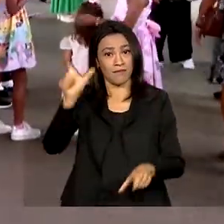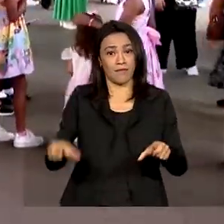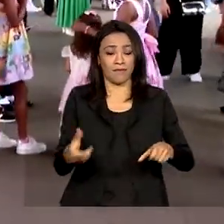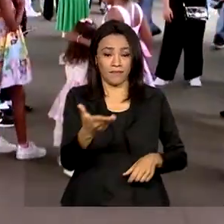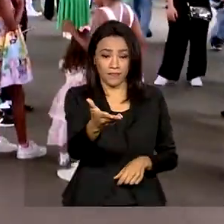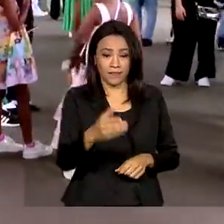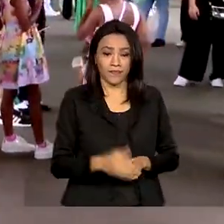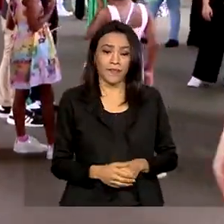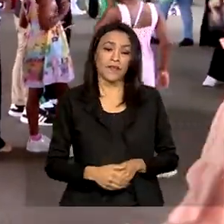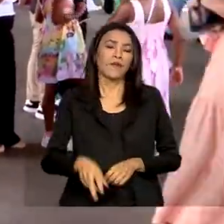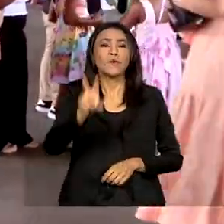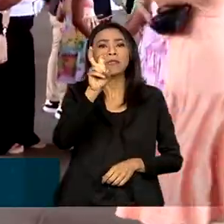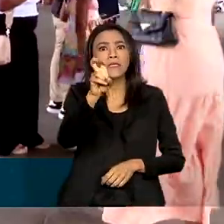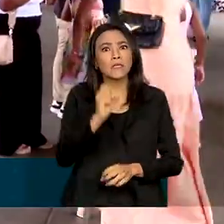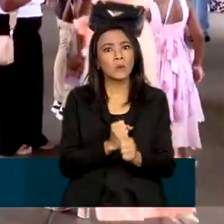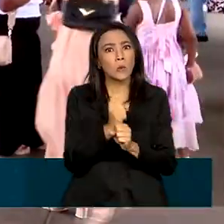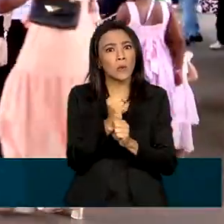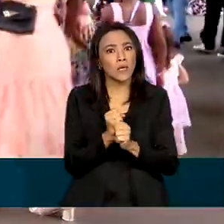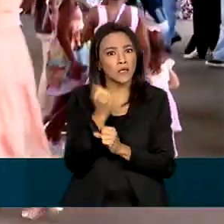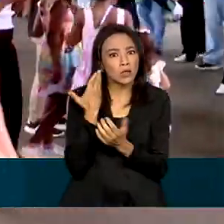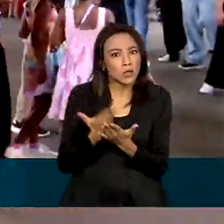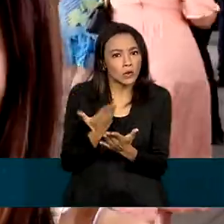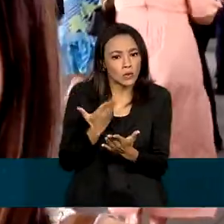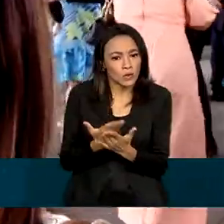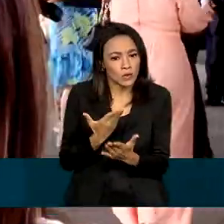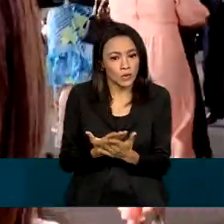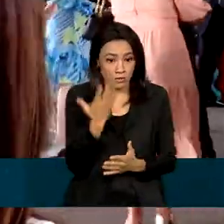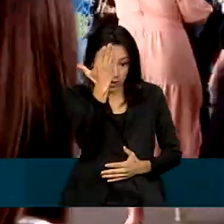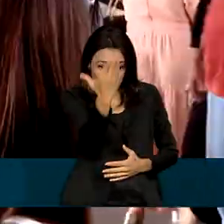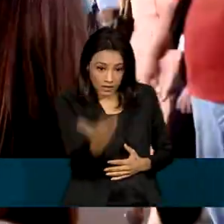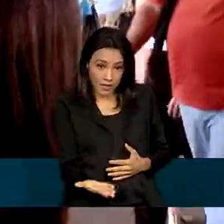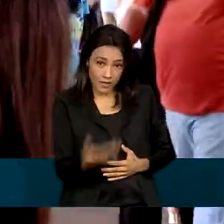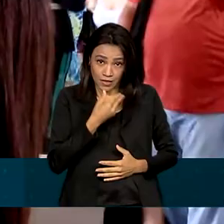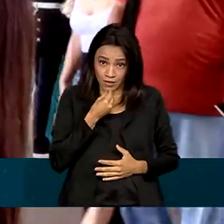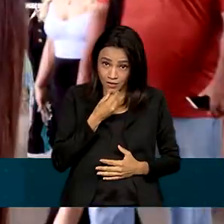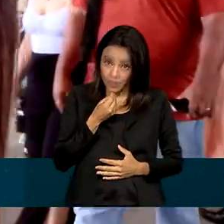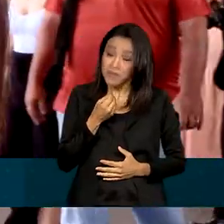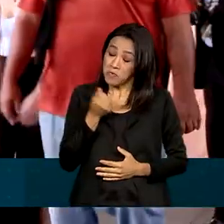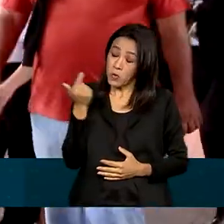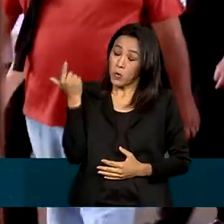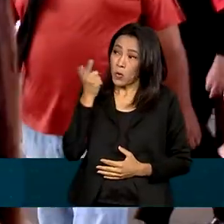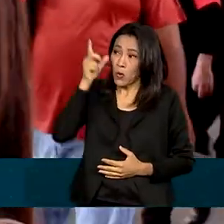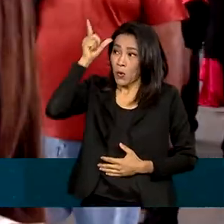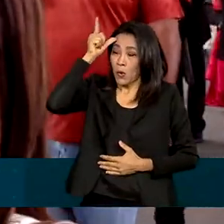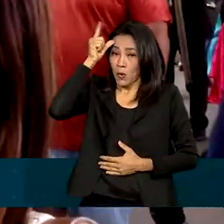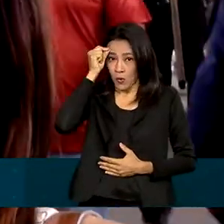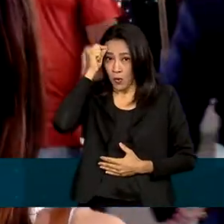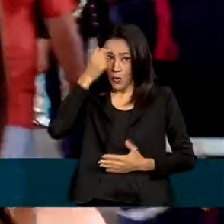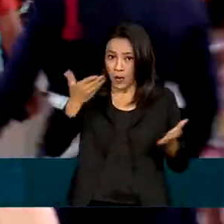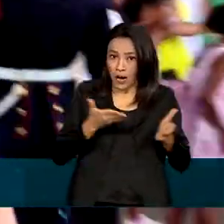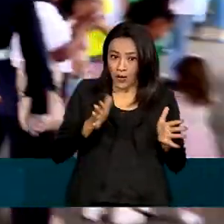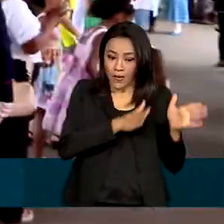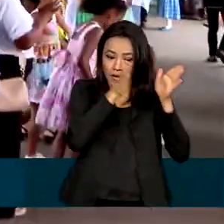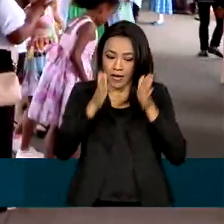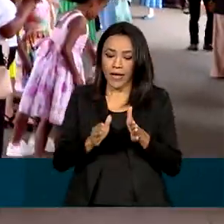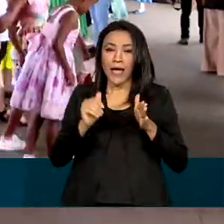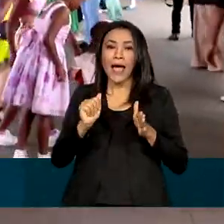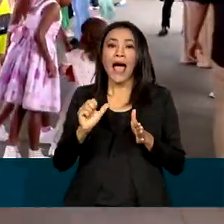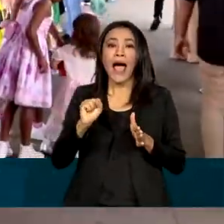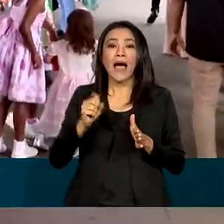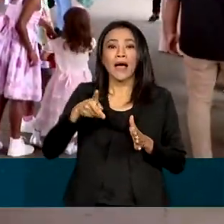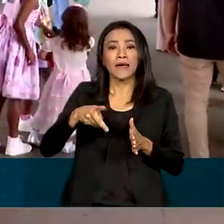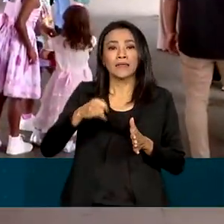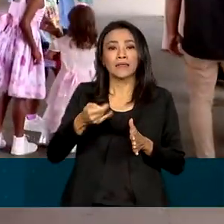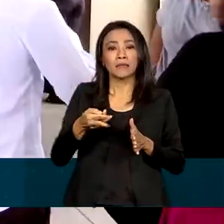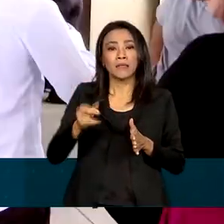Foram 5 anos de muitos estudos e suor, mas para Diógenes valeu a pena. Ele deixa de ser cadete para virar aspirante do